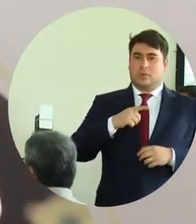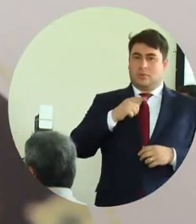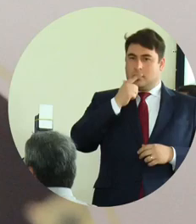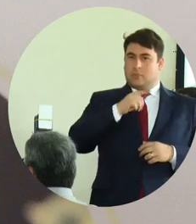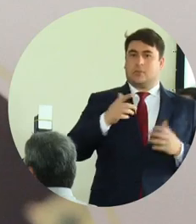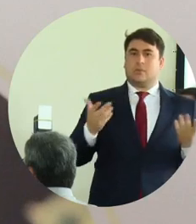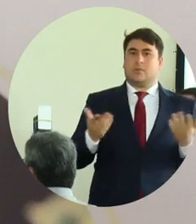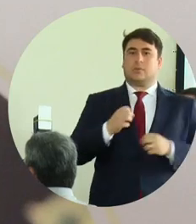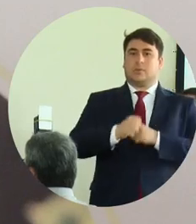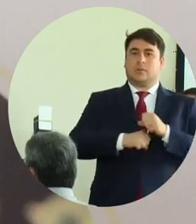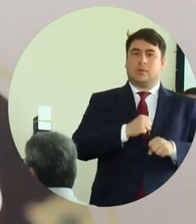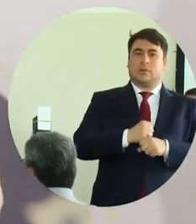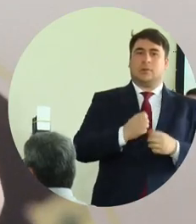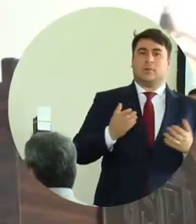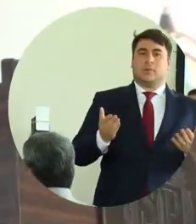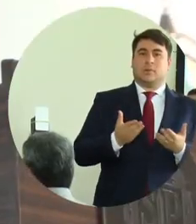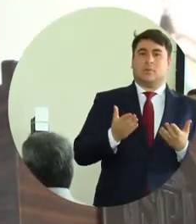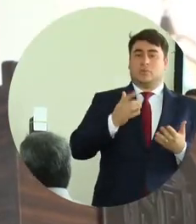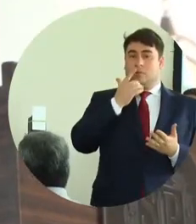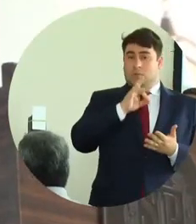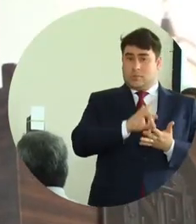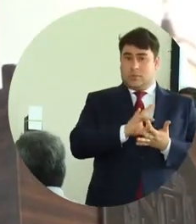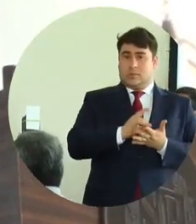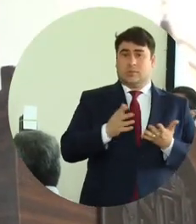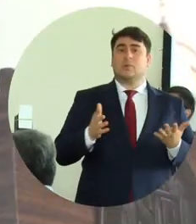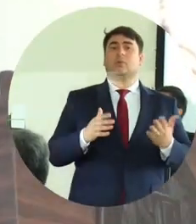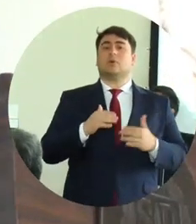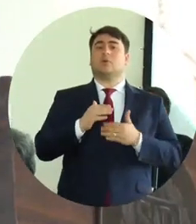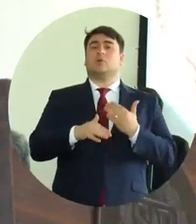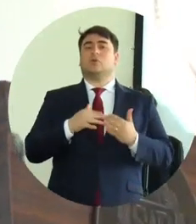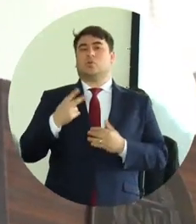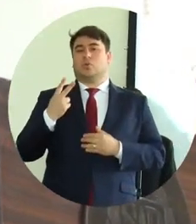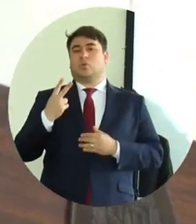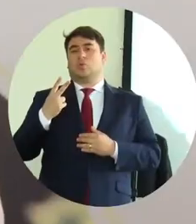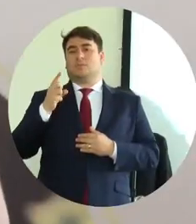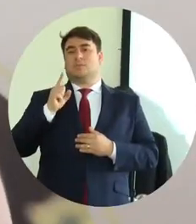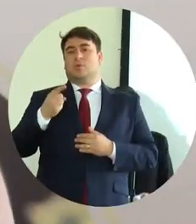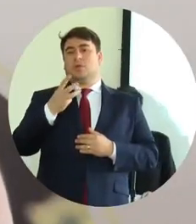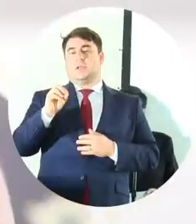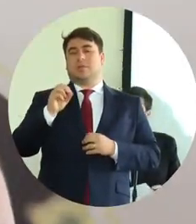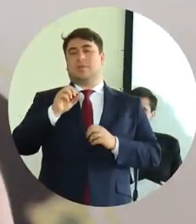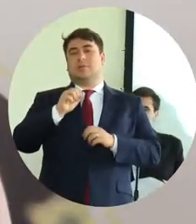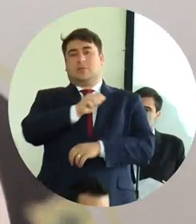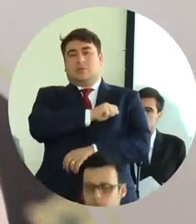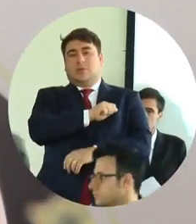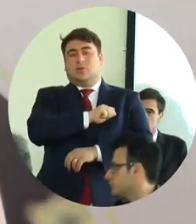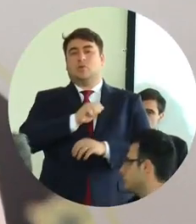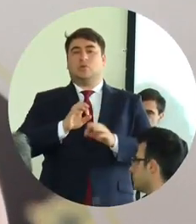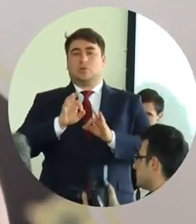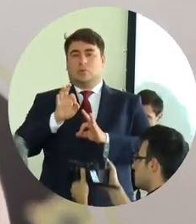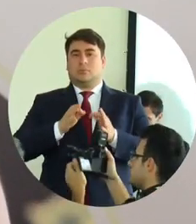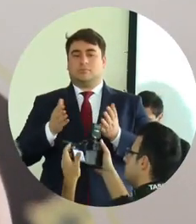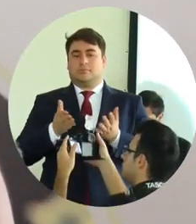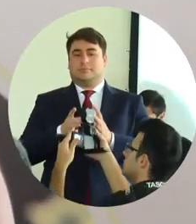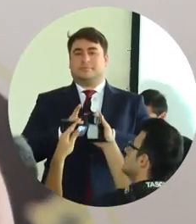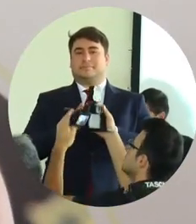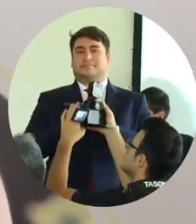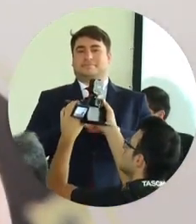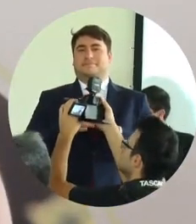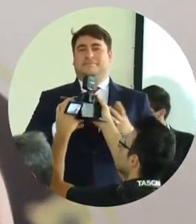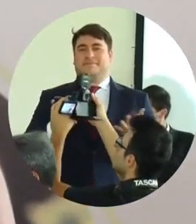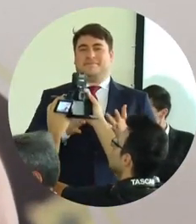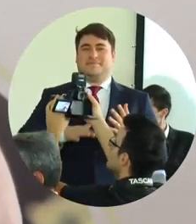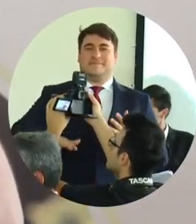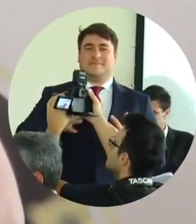muito especial, a gente envolveu cerca de 2.300 alunos em projetos, estimulando projetos de